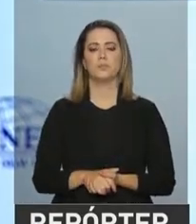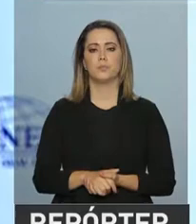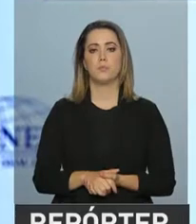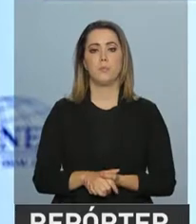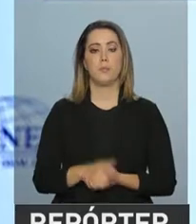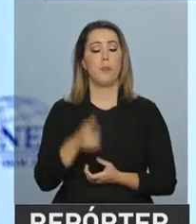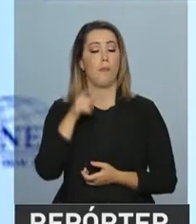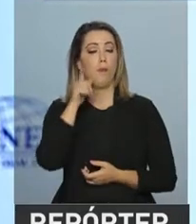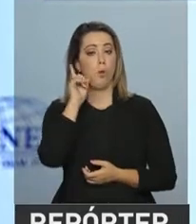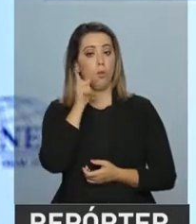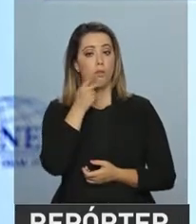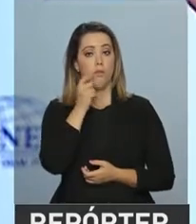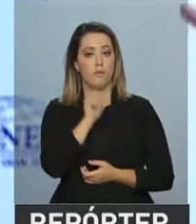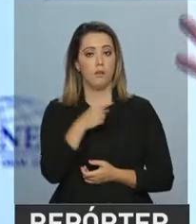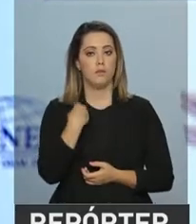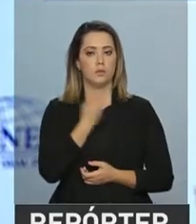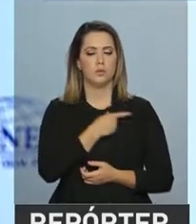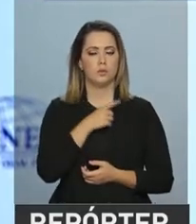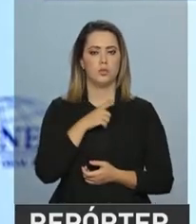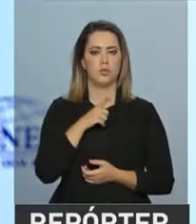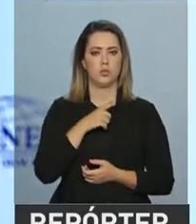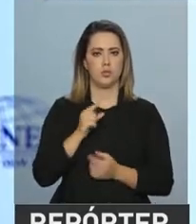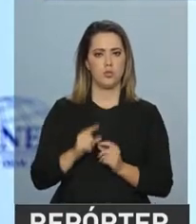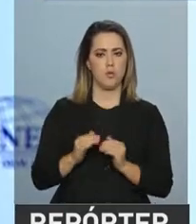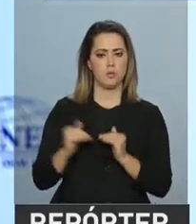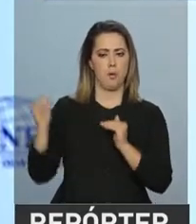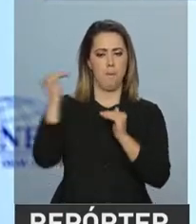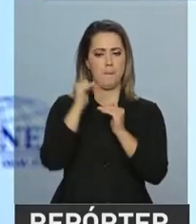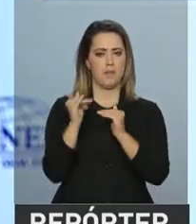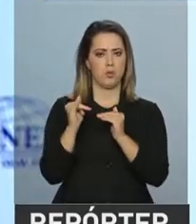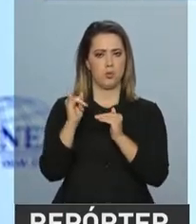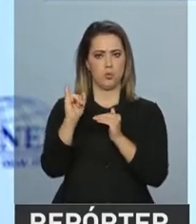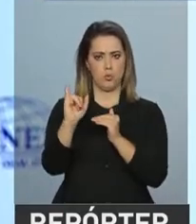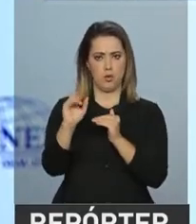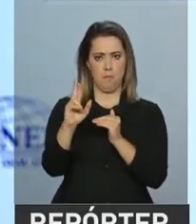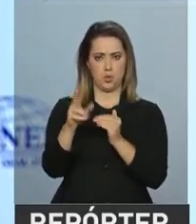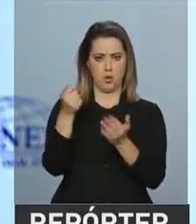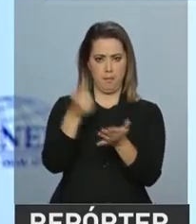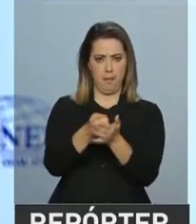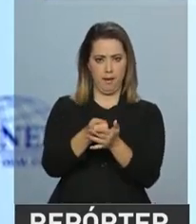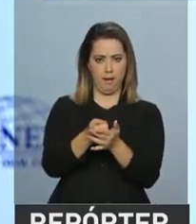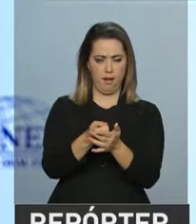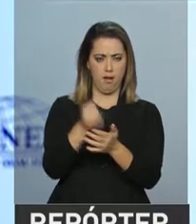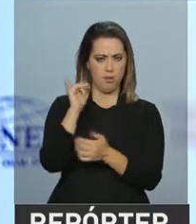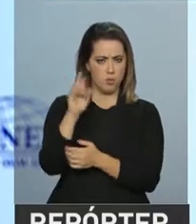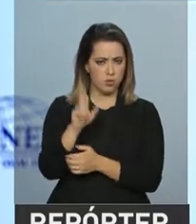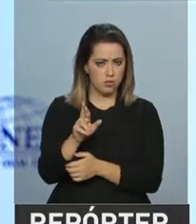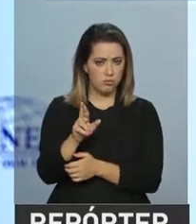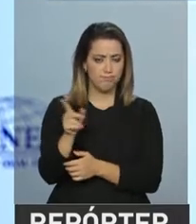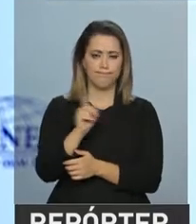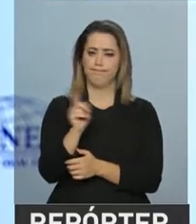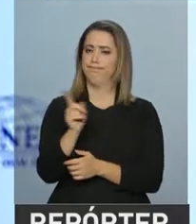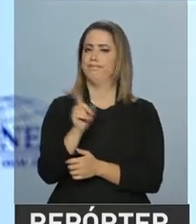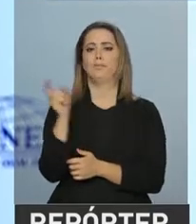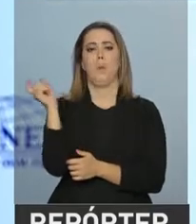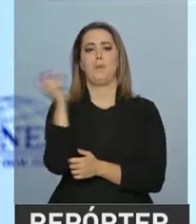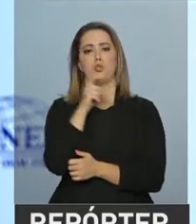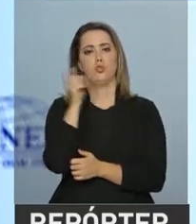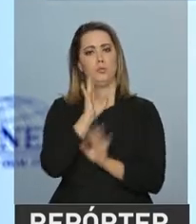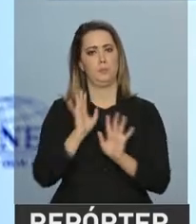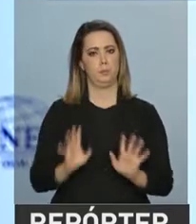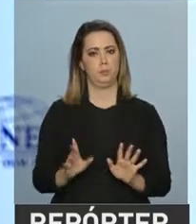ou ontem ainda, se falava que nós íamos aumentar as alíquotas do imposto sobre a renda. Não é verdade. Não haverá